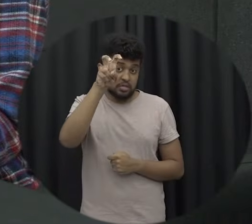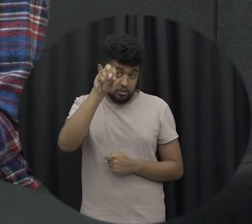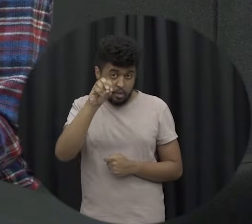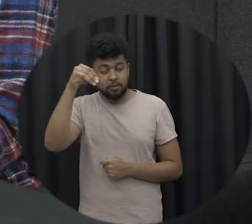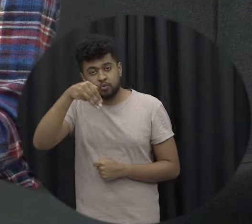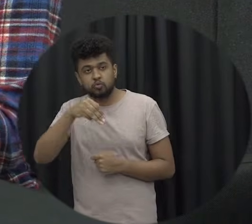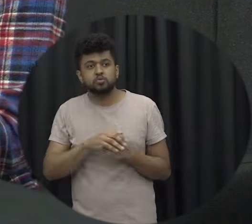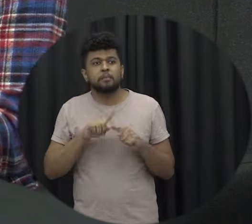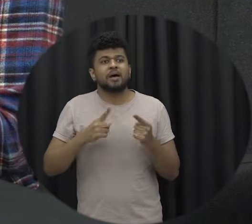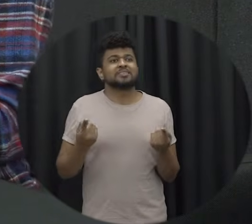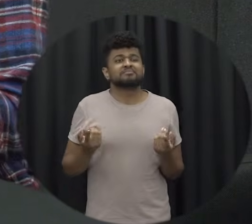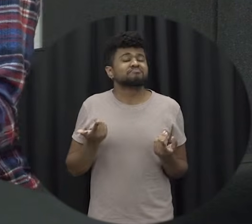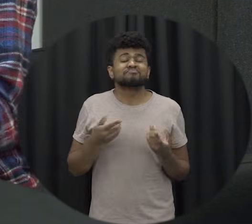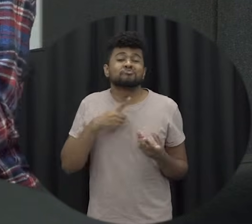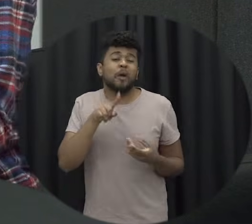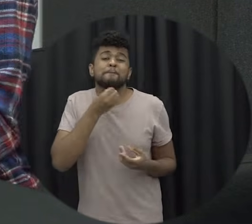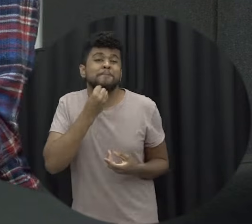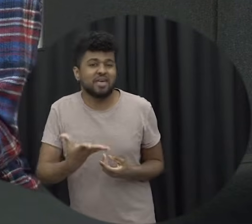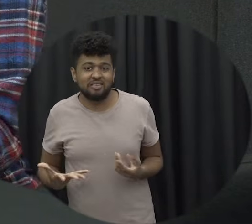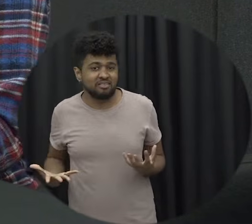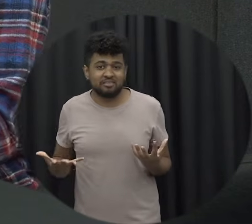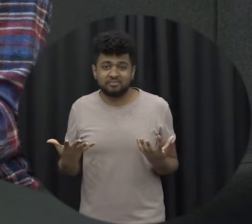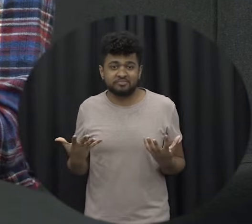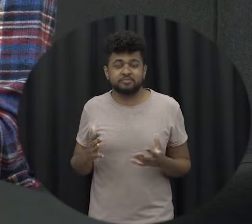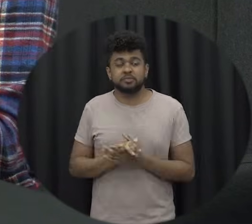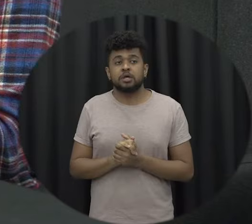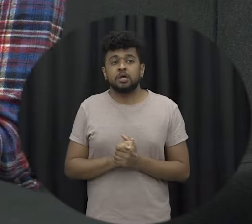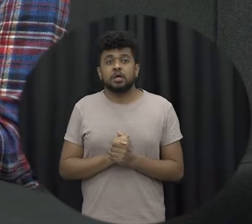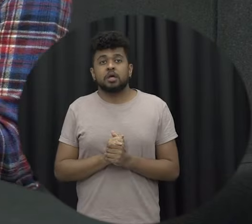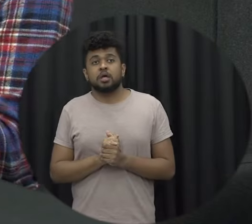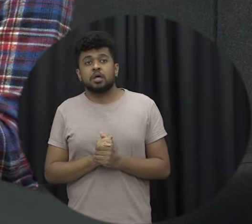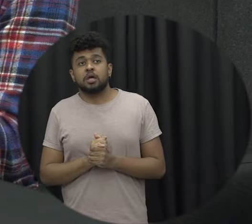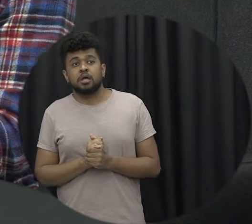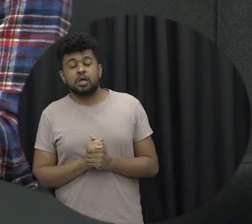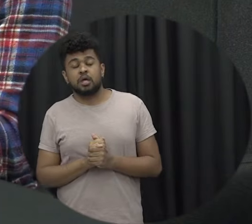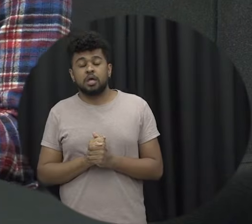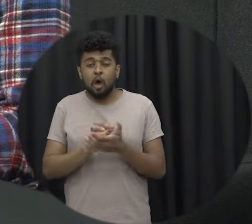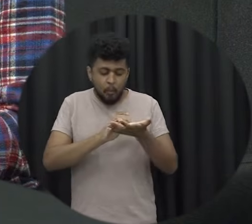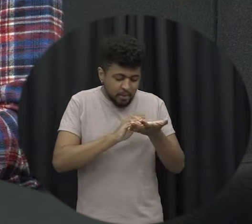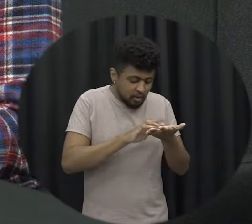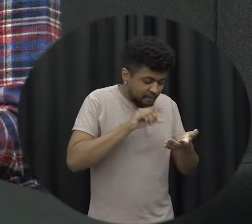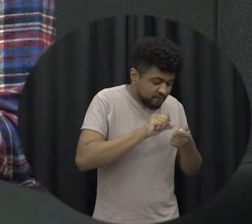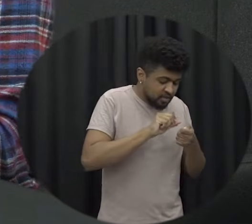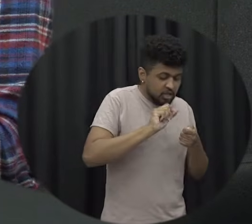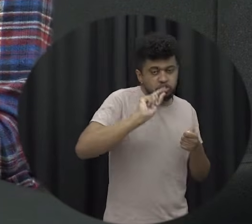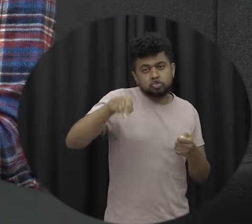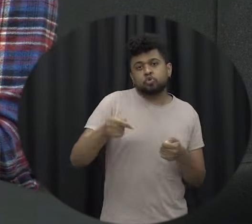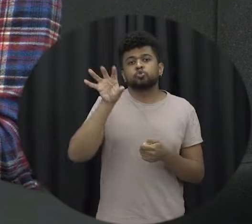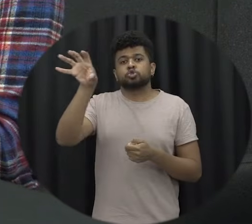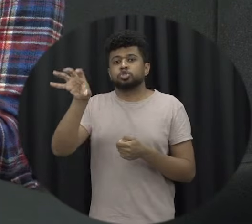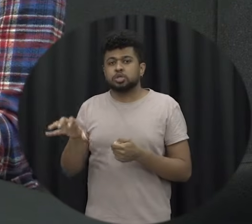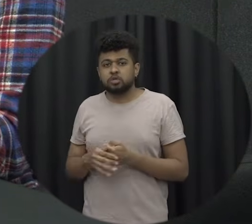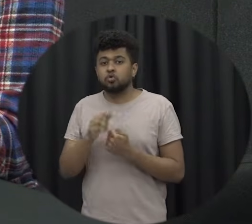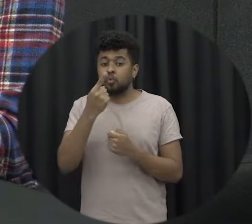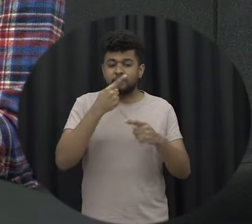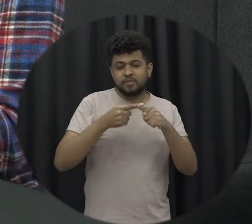né? Então, a operação que é feita é de outra forma, né? 1 vezes 50 está tudo bem, 2 vezes